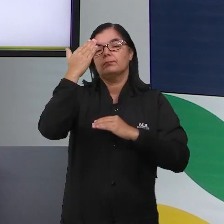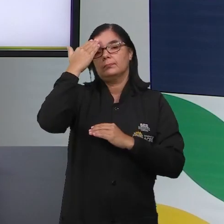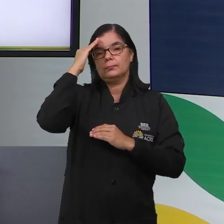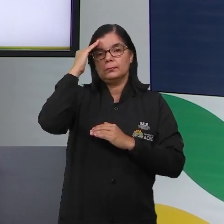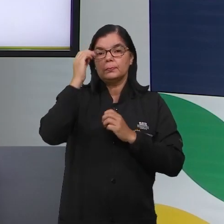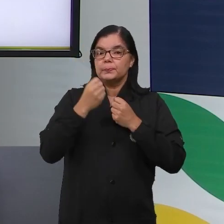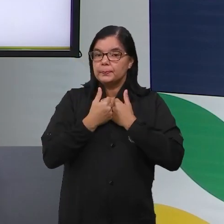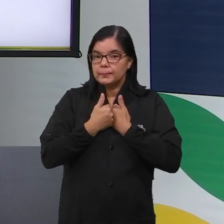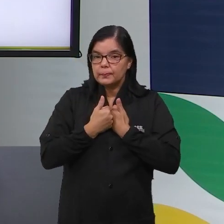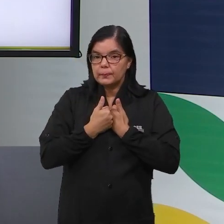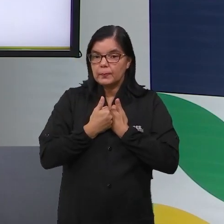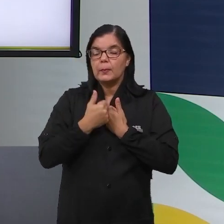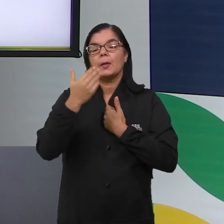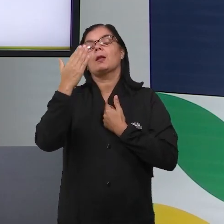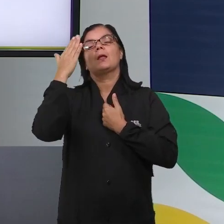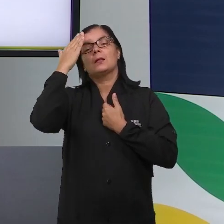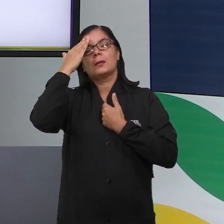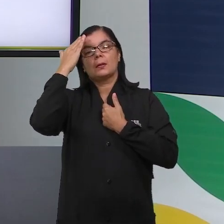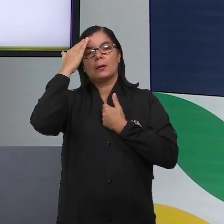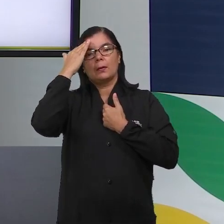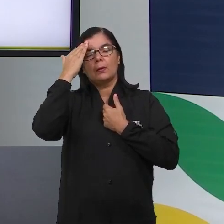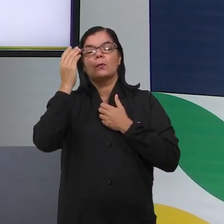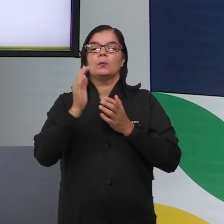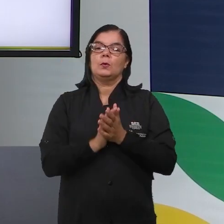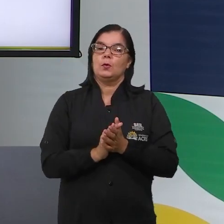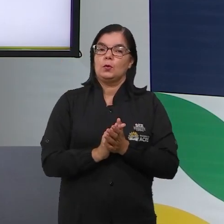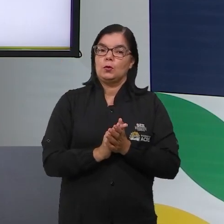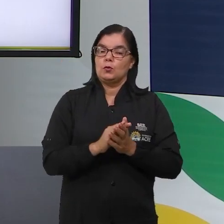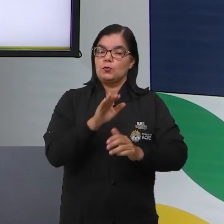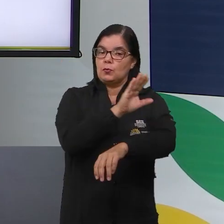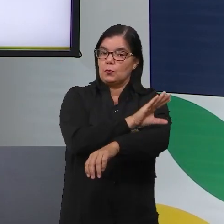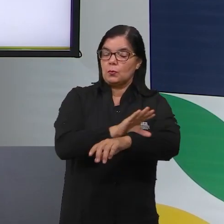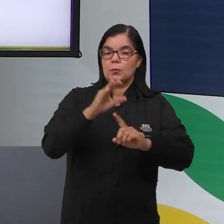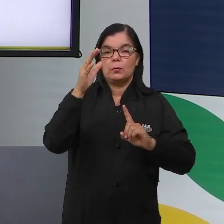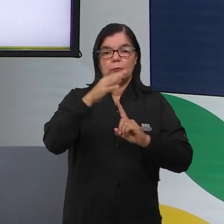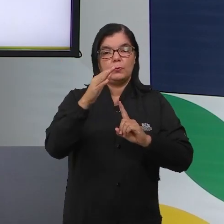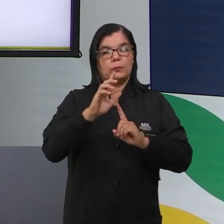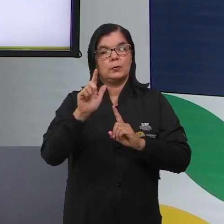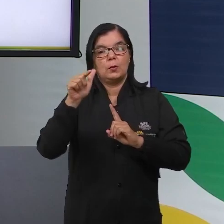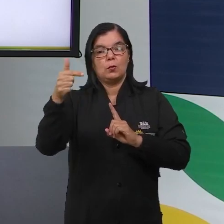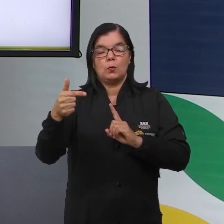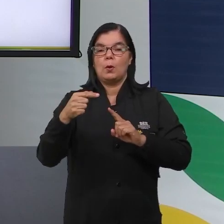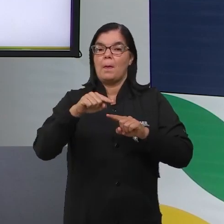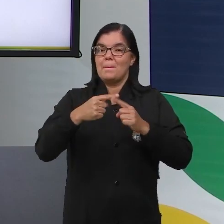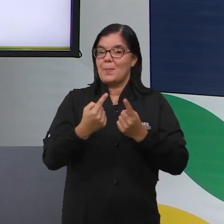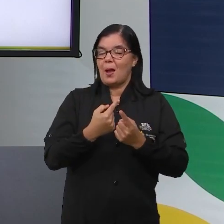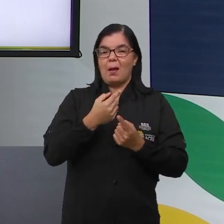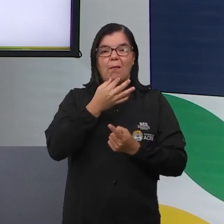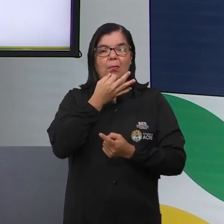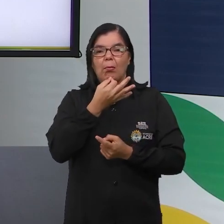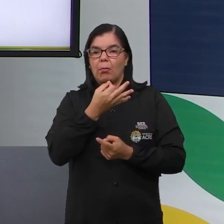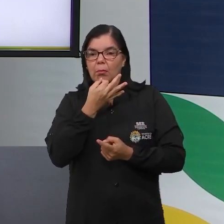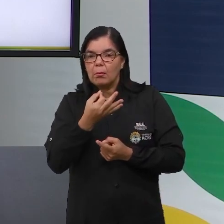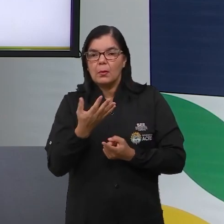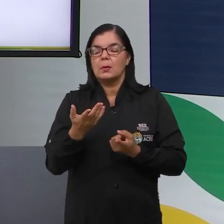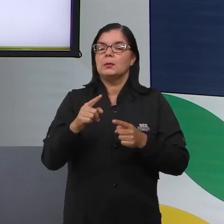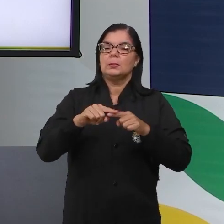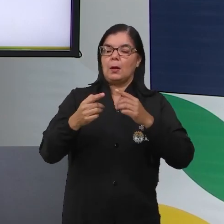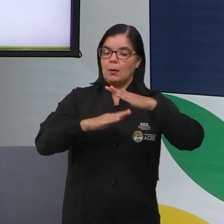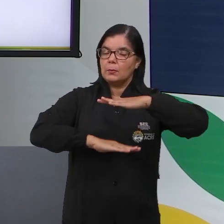entendimento, tá bom? É entender que determinado tipo de cultura influencia a outra, mas não pode subjugar a já existente e